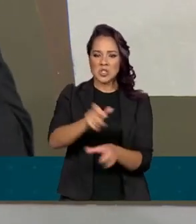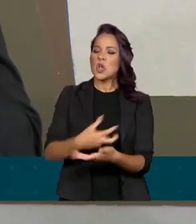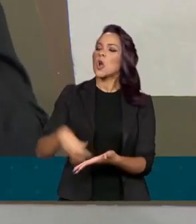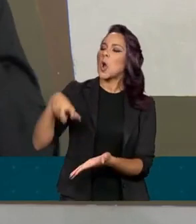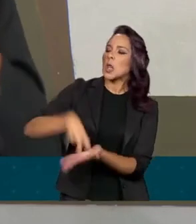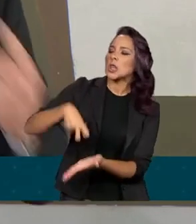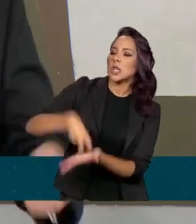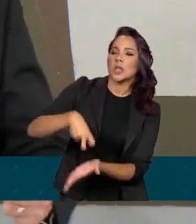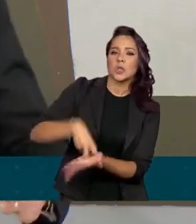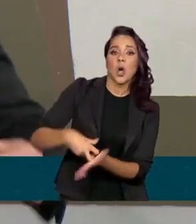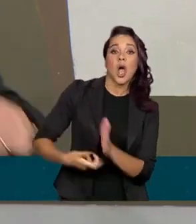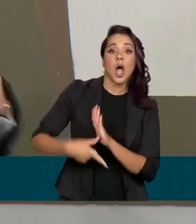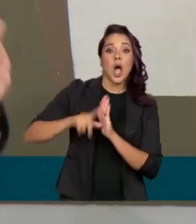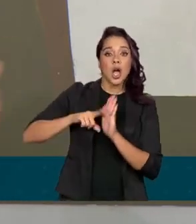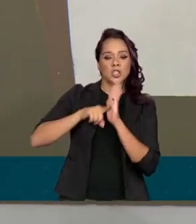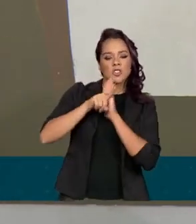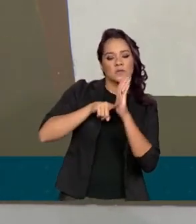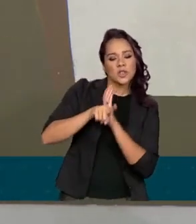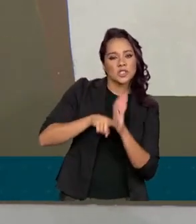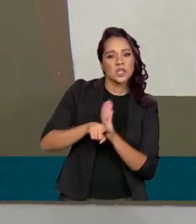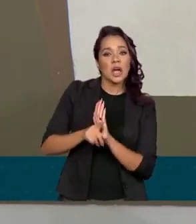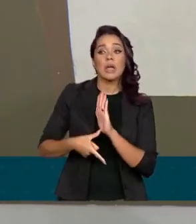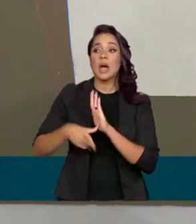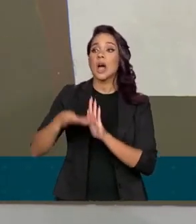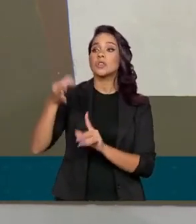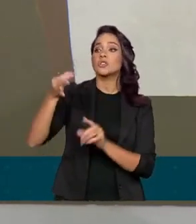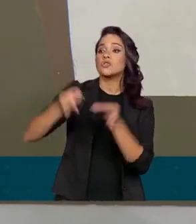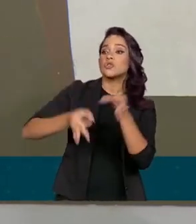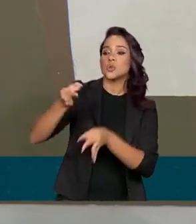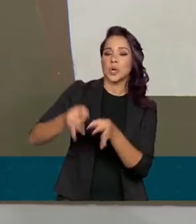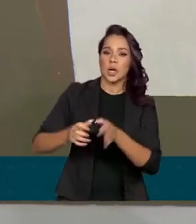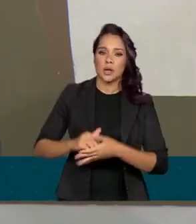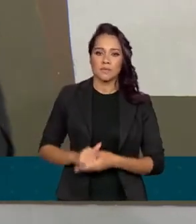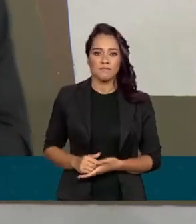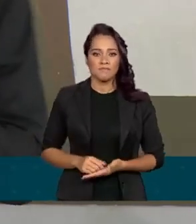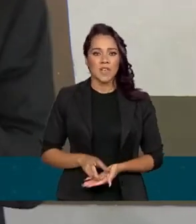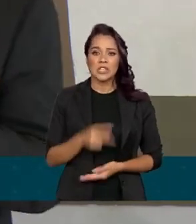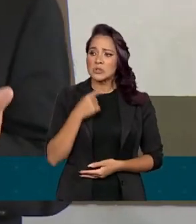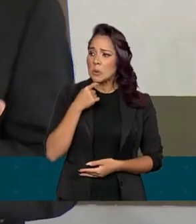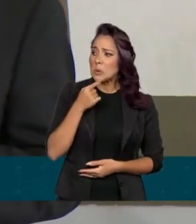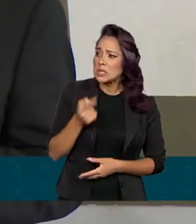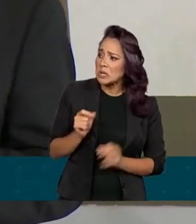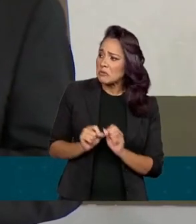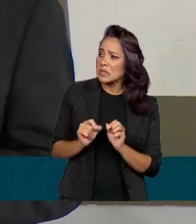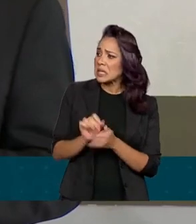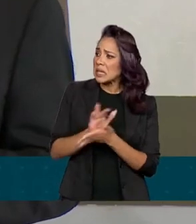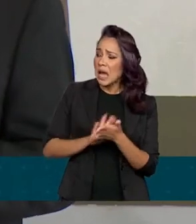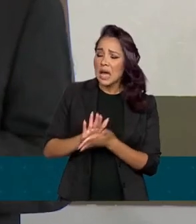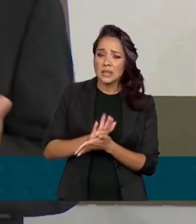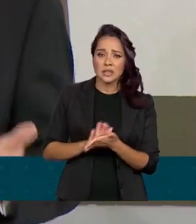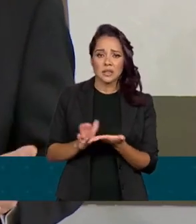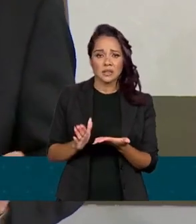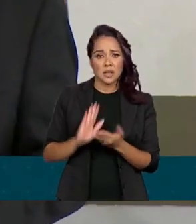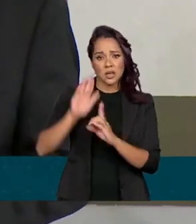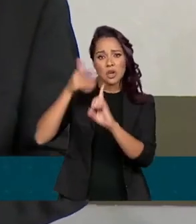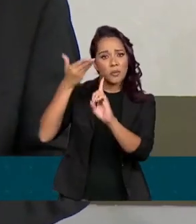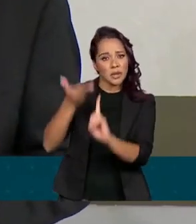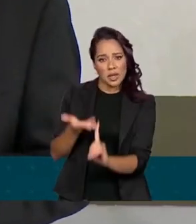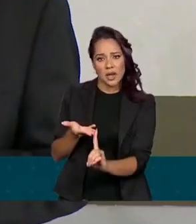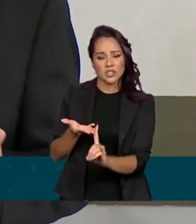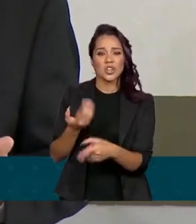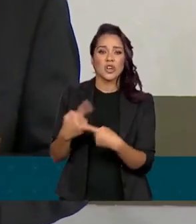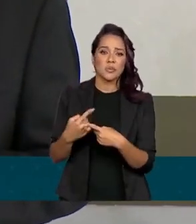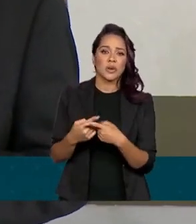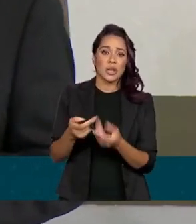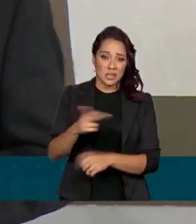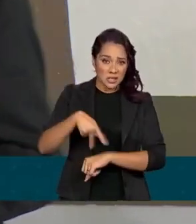de investigar e antes de julgar, e a gente não pôde nem fazer um ato em homenagem a ele, porque